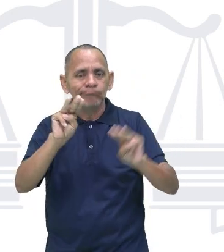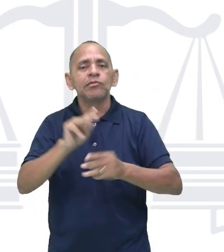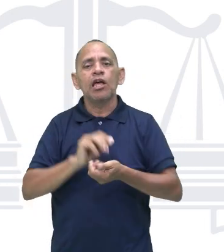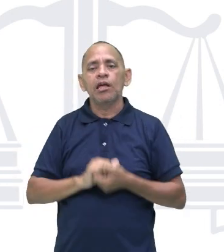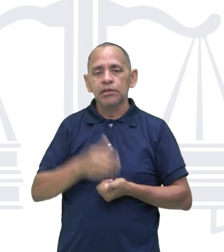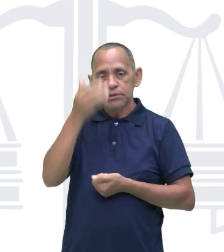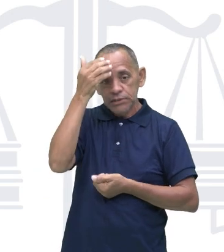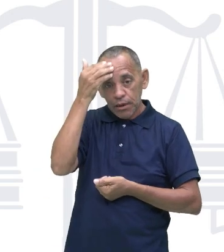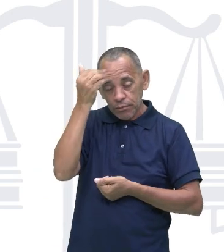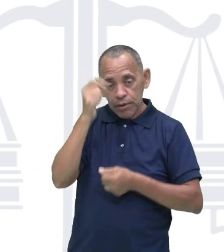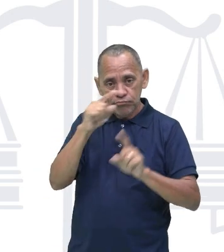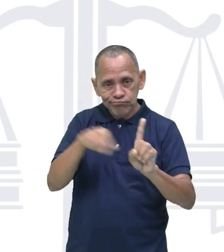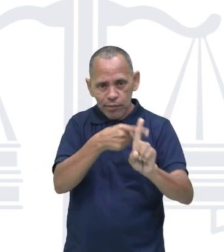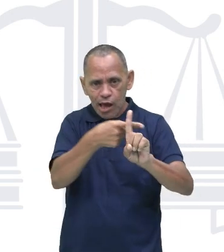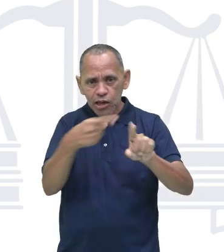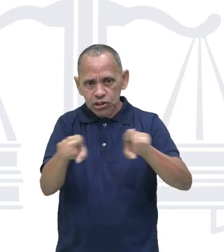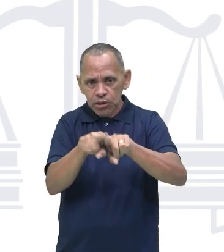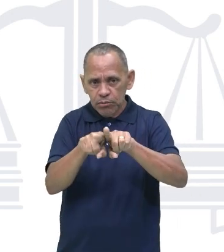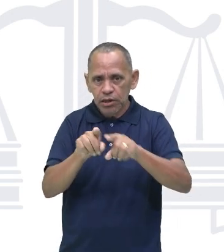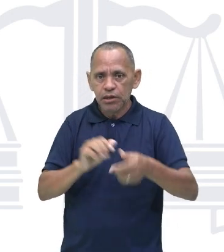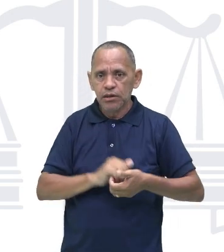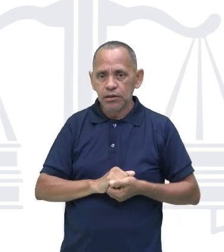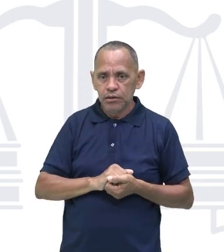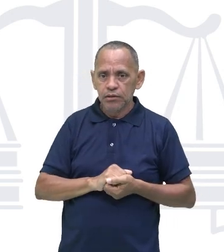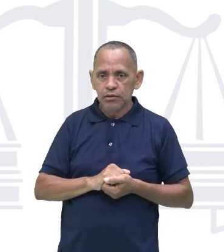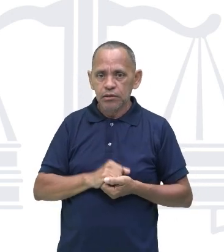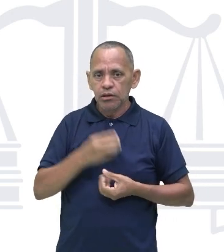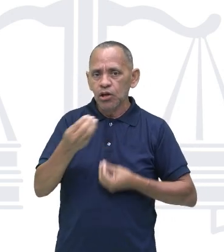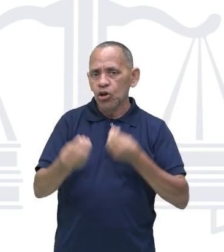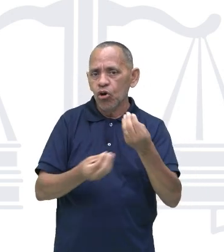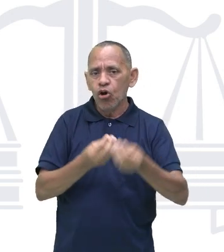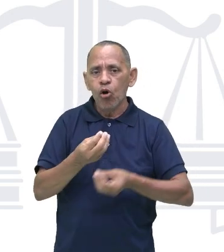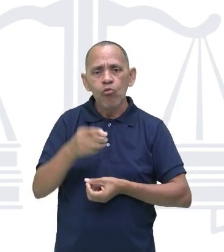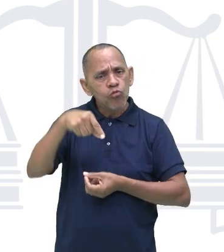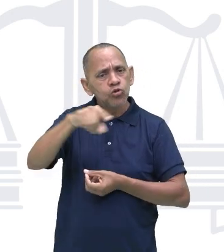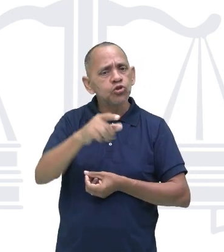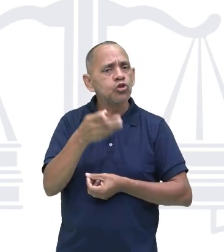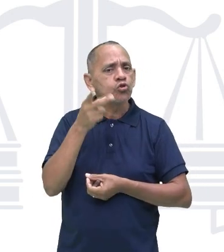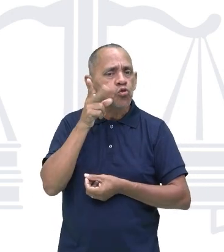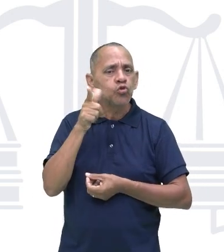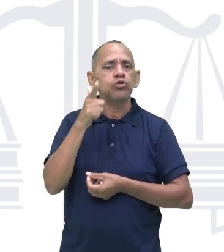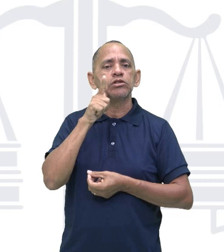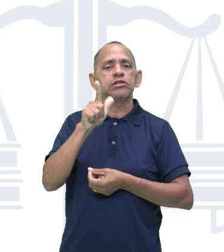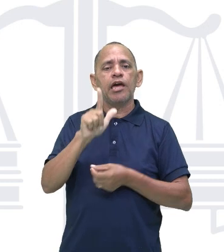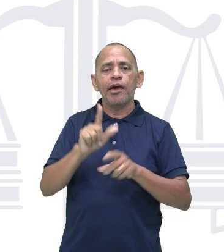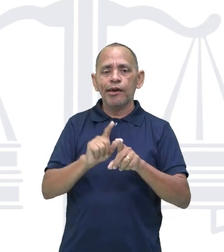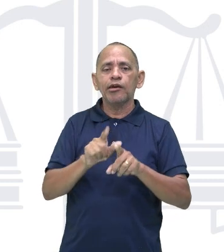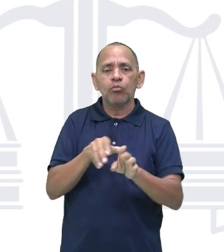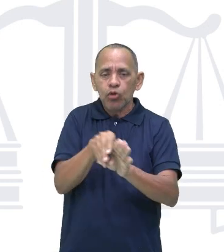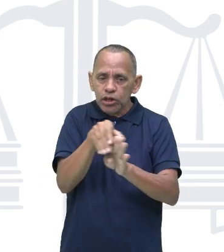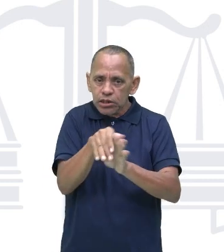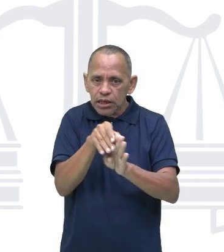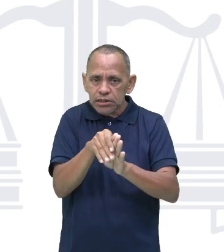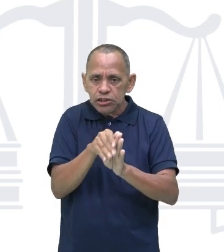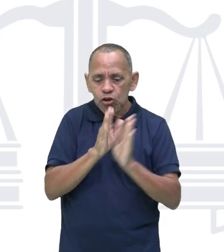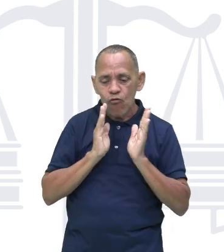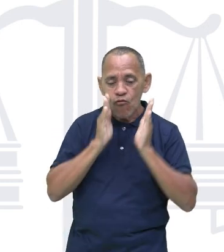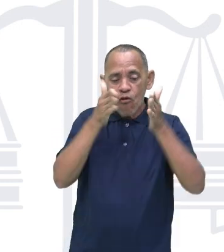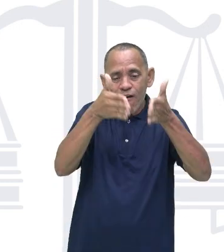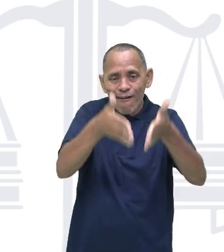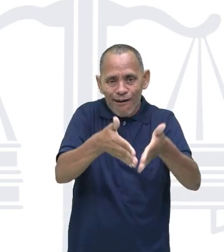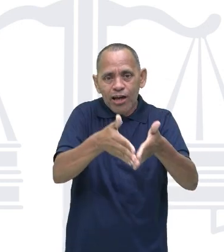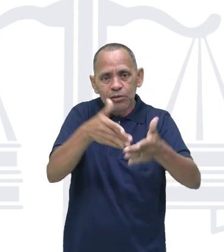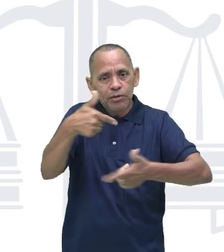é o reagrupamento temporário dos nossos estudantes. Vocês conseguirão ver lá uma orientação mais direcionada para